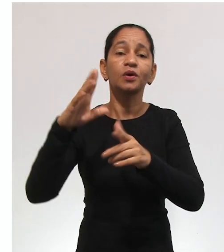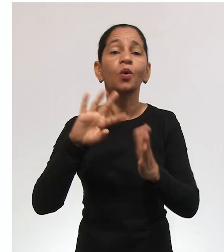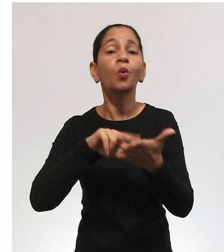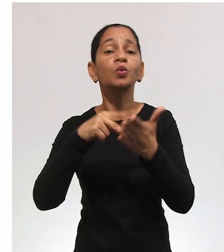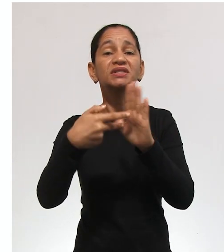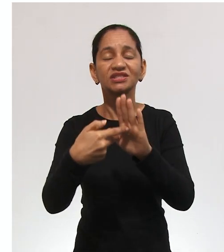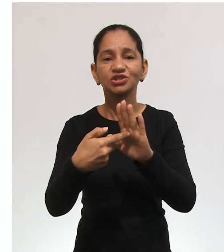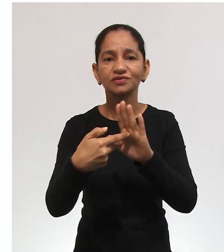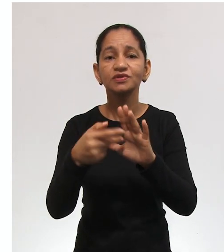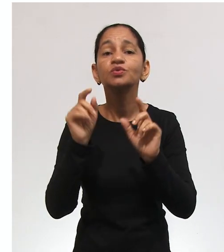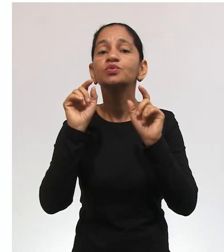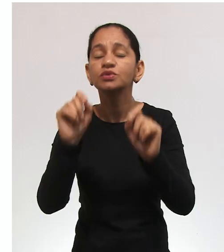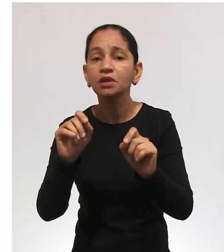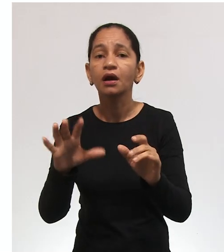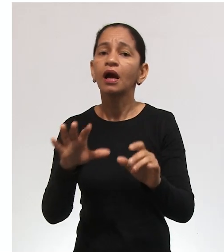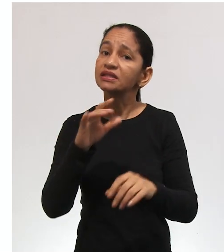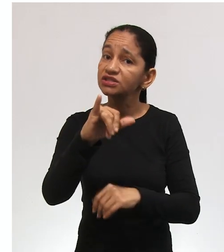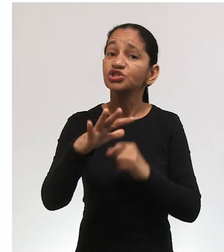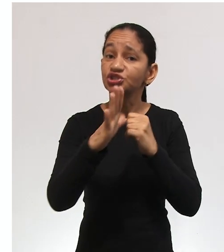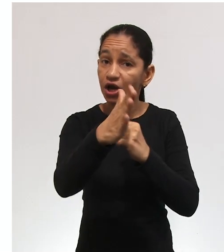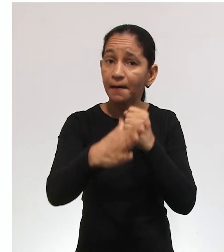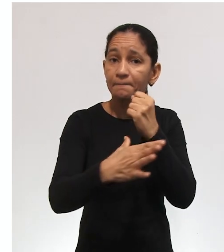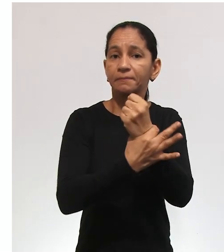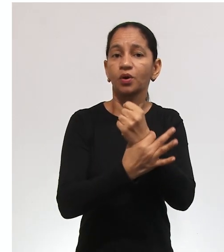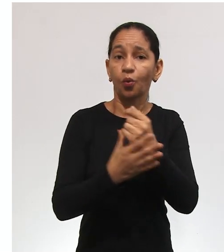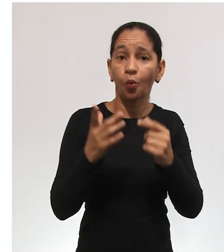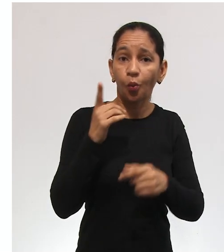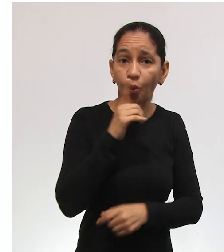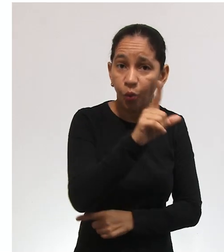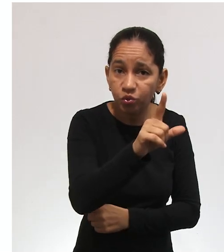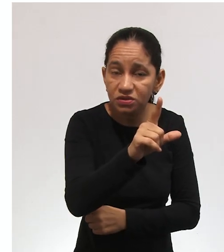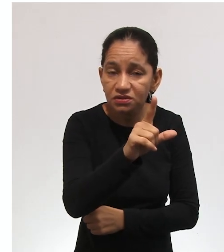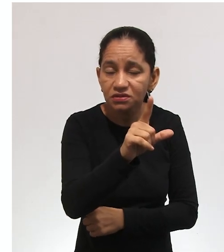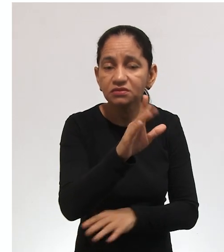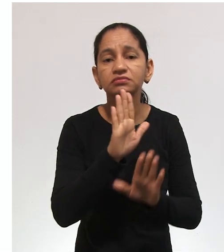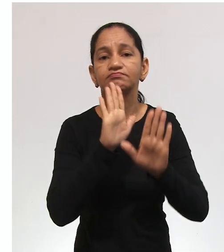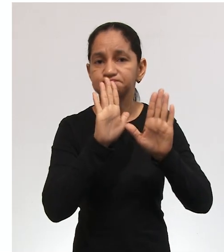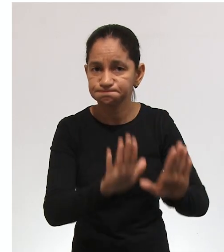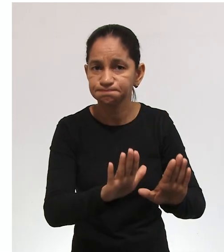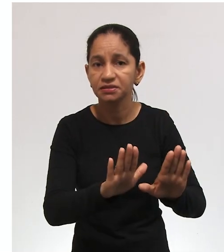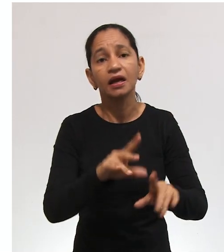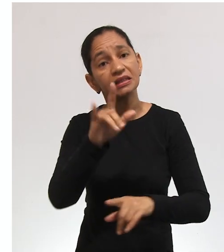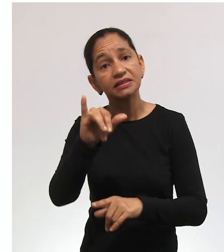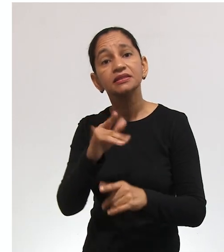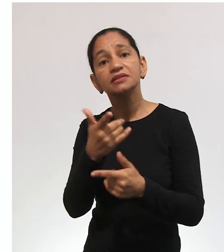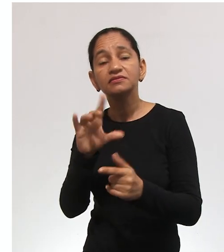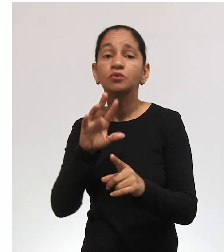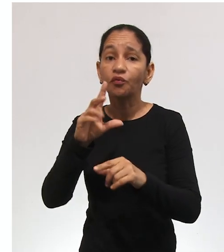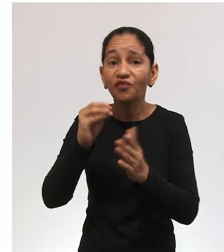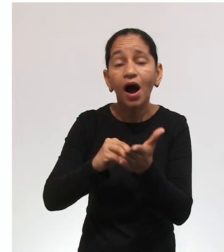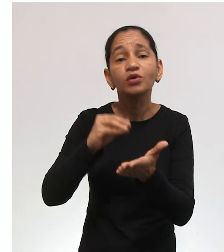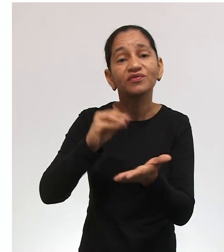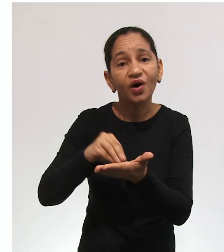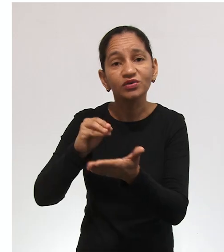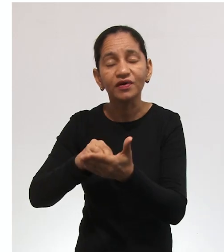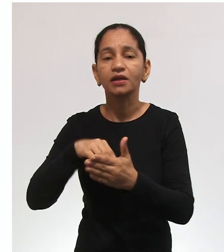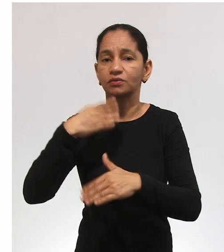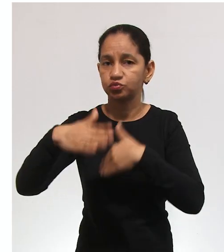de conservar aquilo que já foi garantido. Então, as conquistas dos trabalhadores não podem